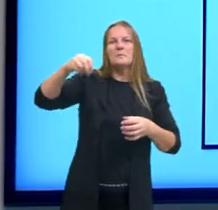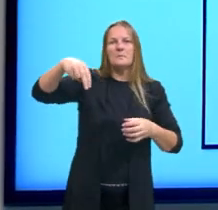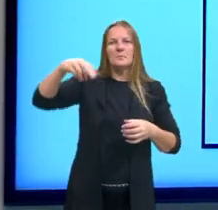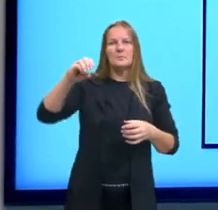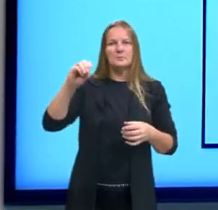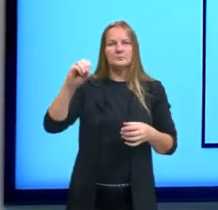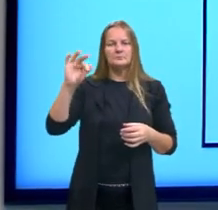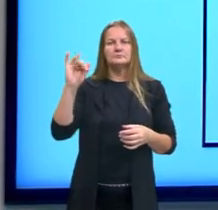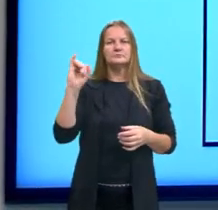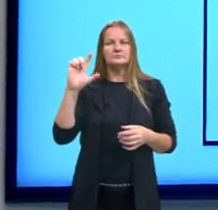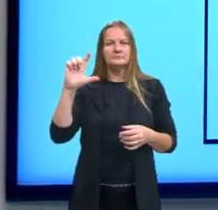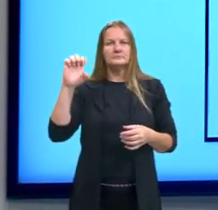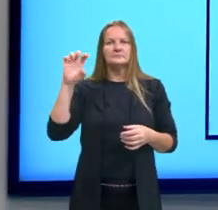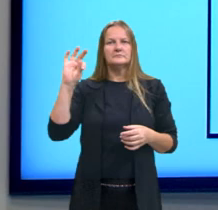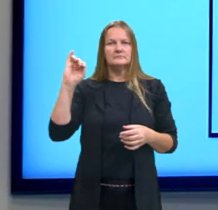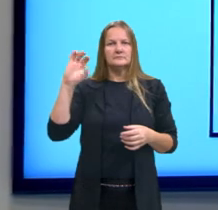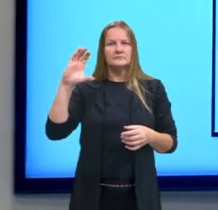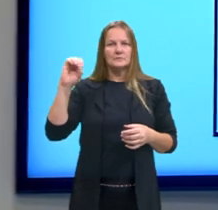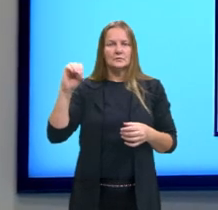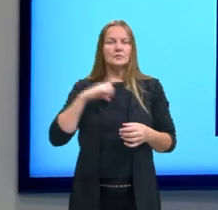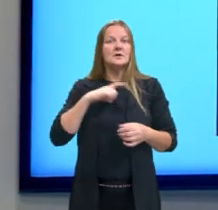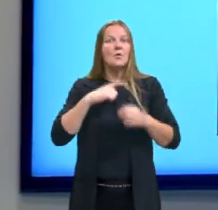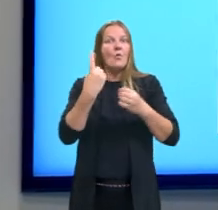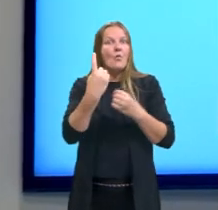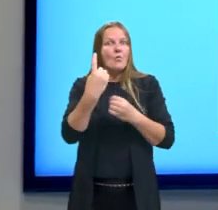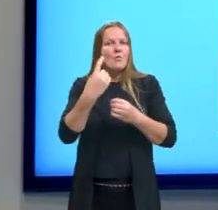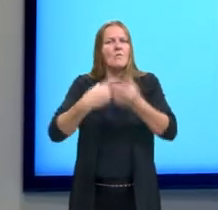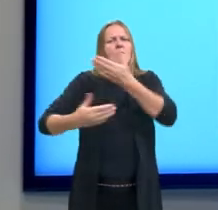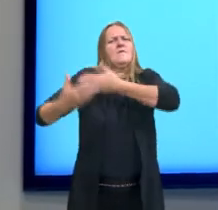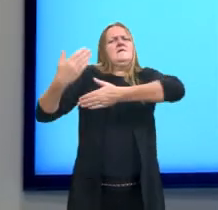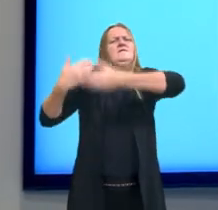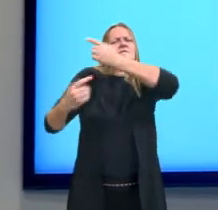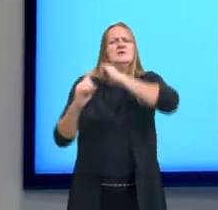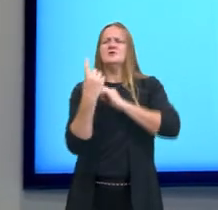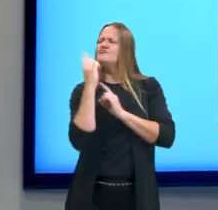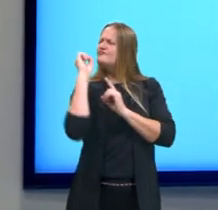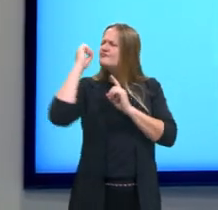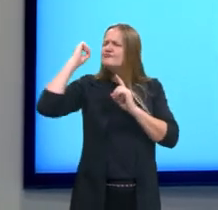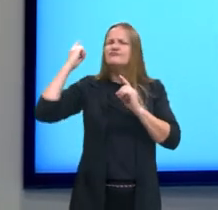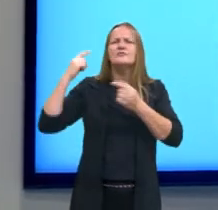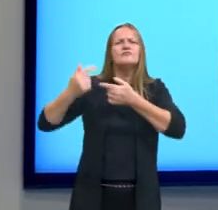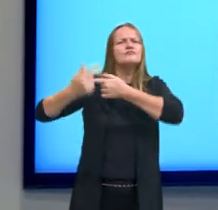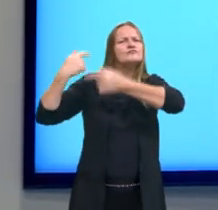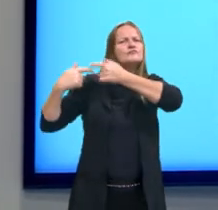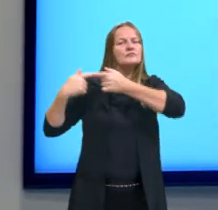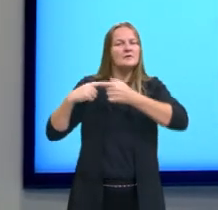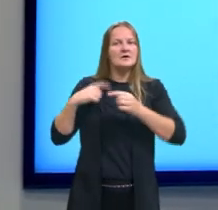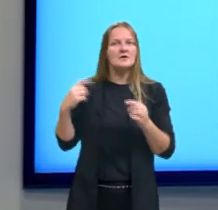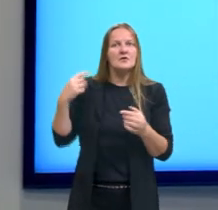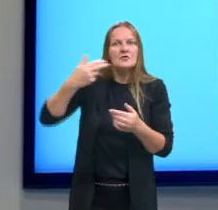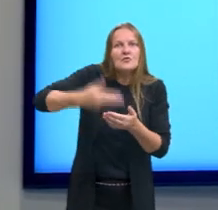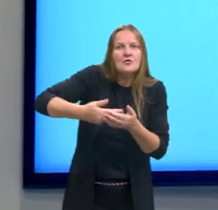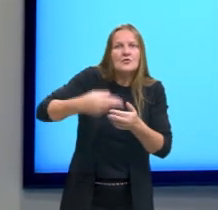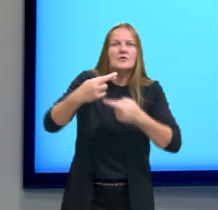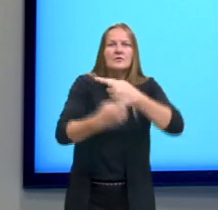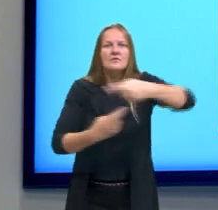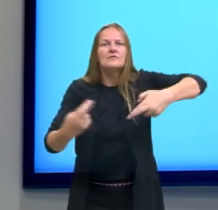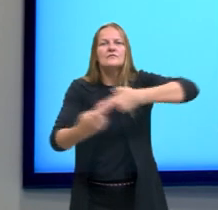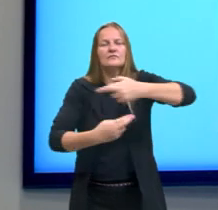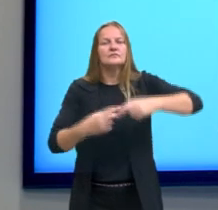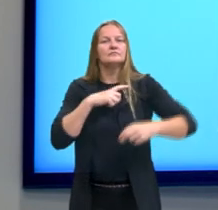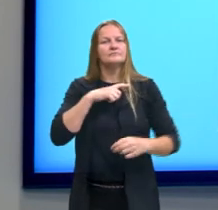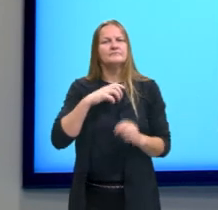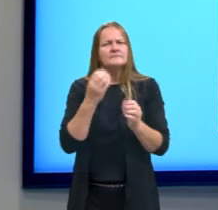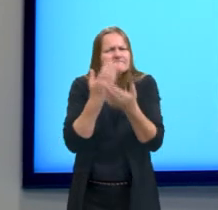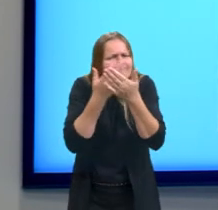que é um ancestral comum e todos os descendentes envolvidos isso quando a gente está estudando uma característica um ser